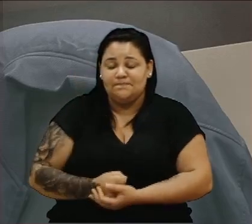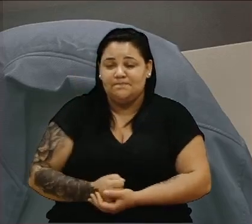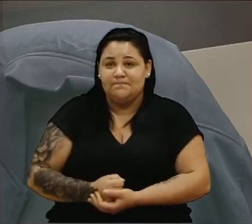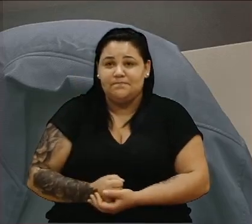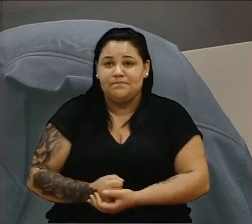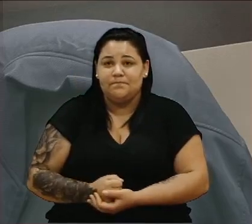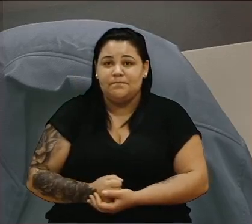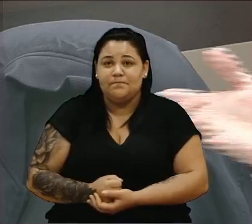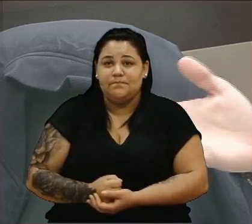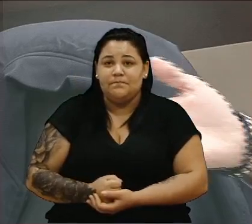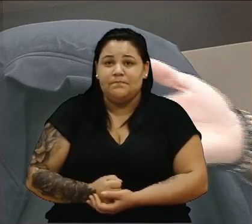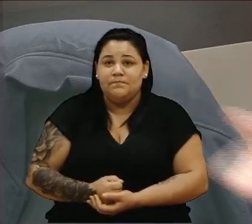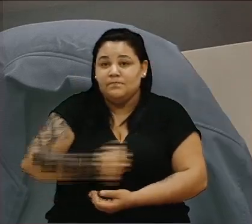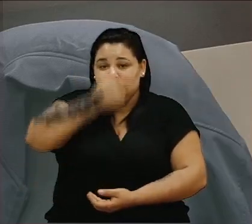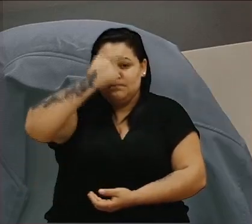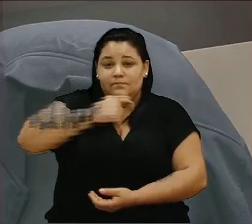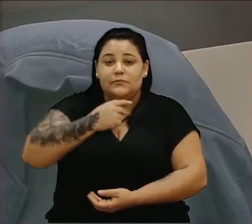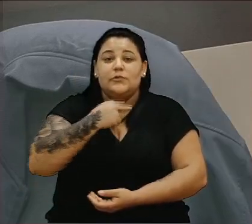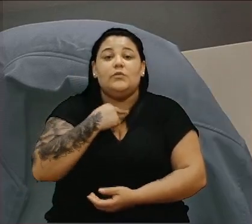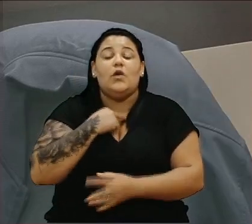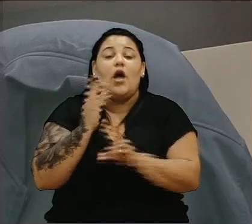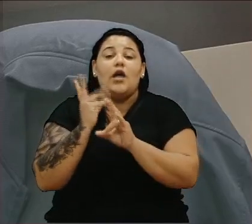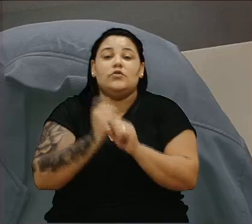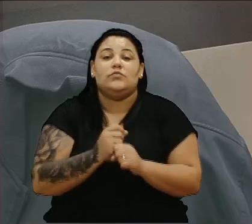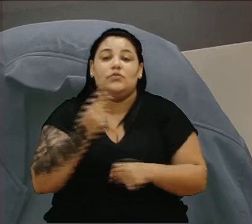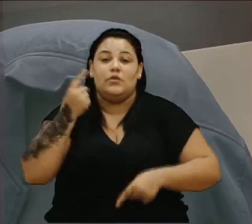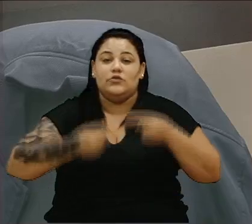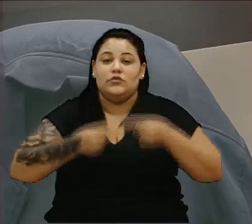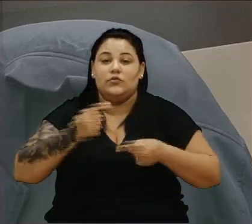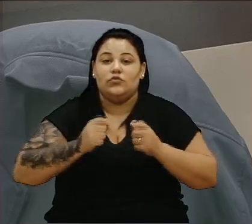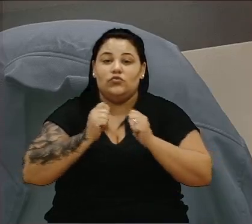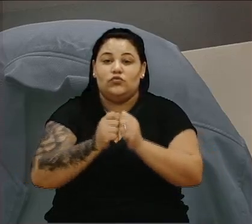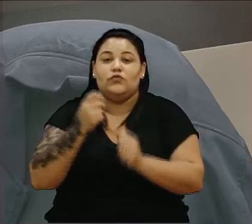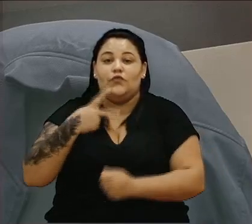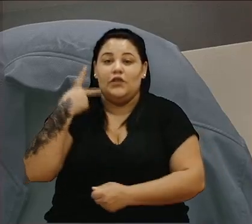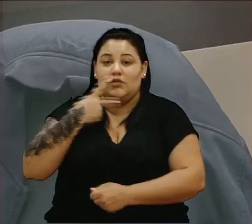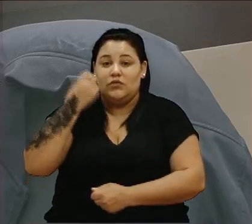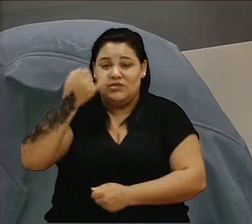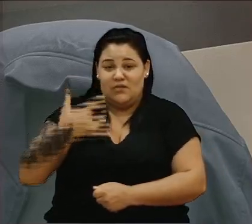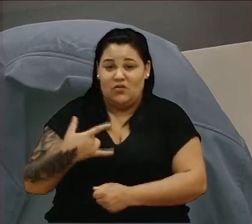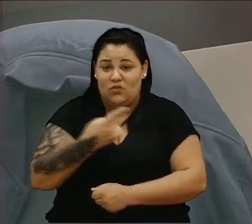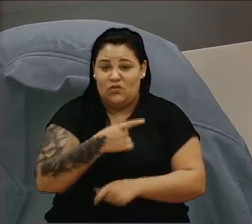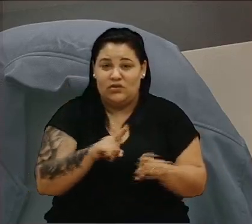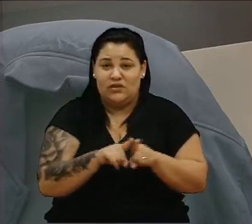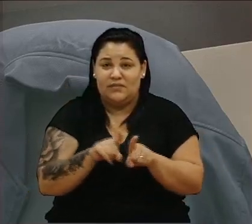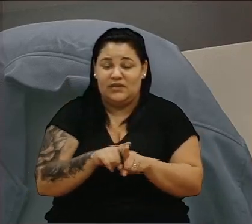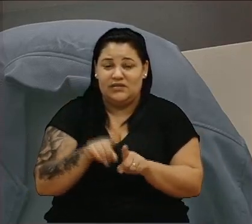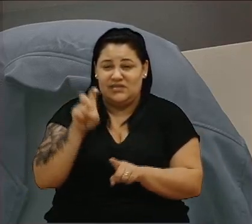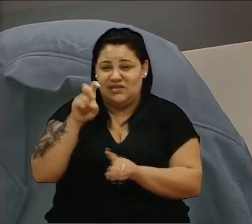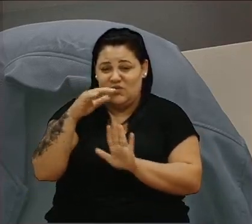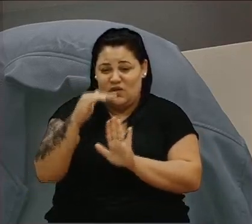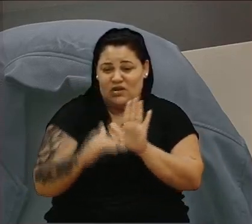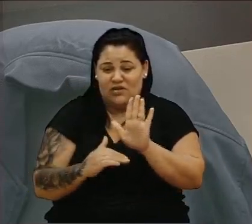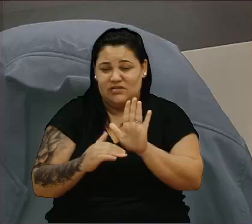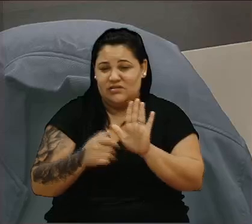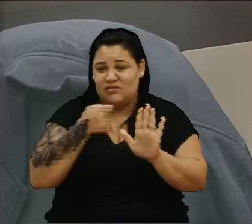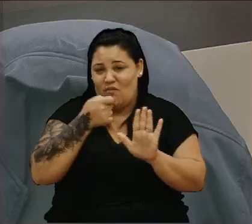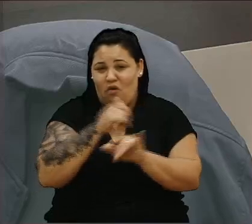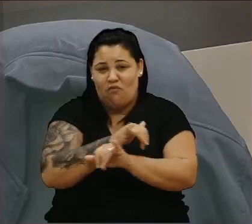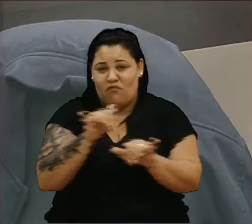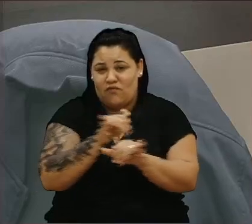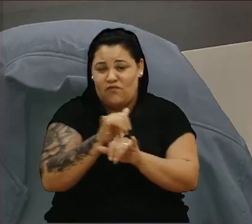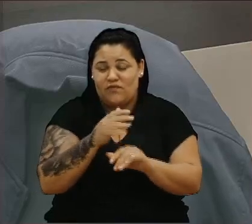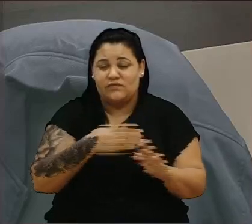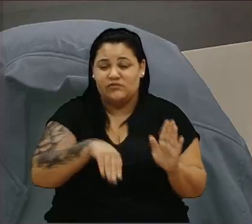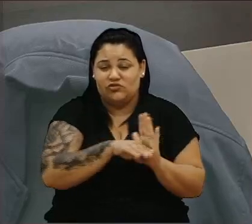eu só acho que a gente não pode resumir o debate ali, como o vereador Cláudio citou, que são apenas 5 linhas e uma reportagem. Na verdade, não. Chegou lá no